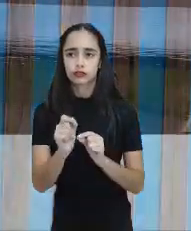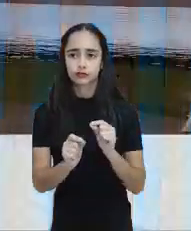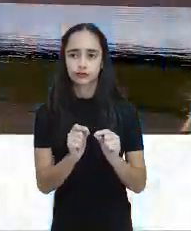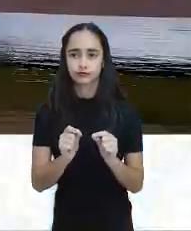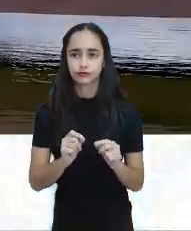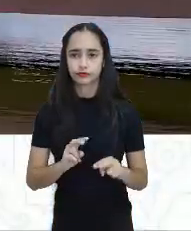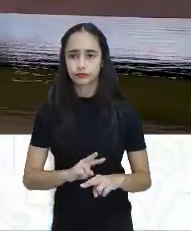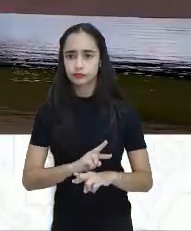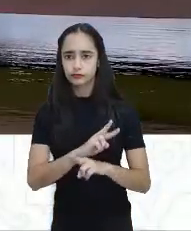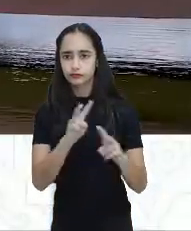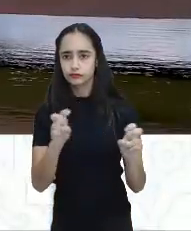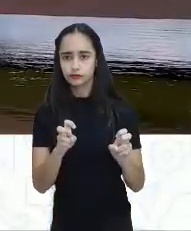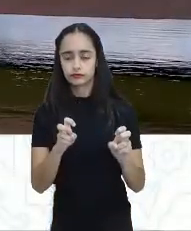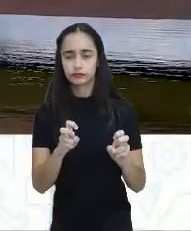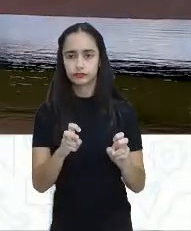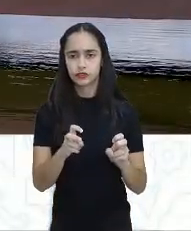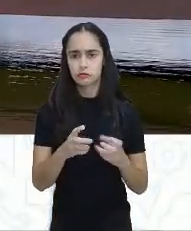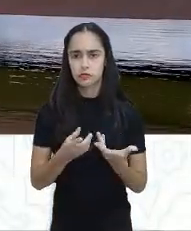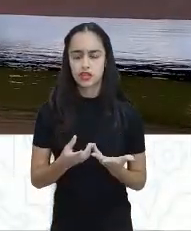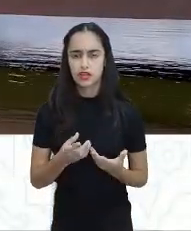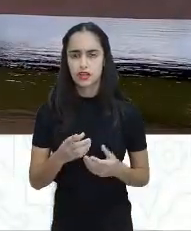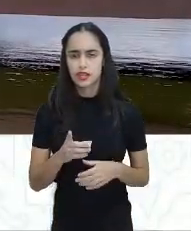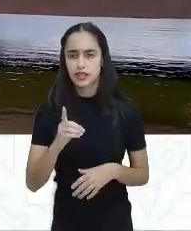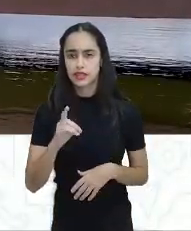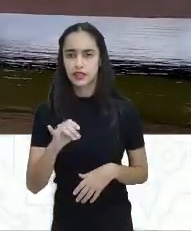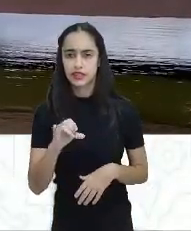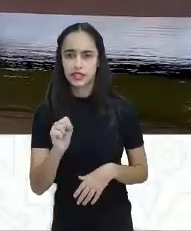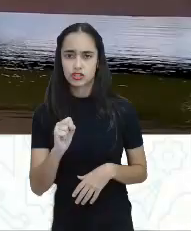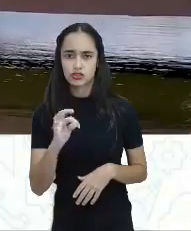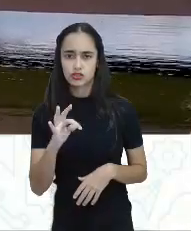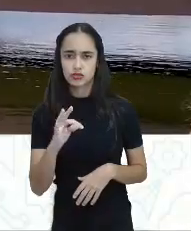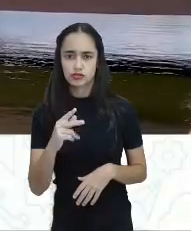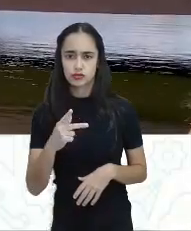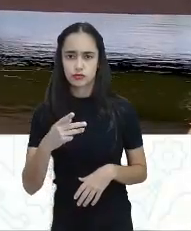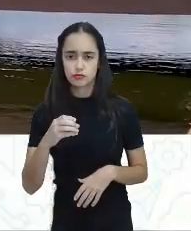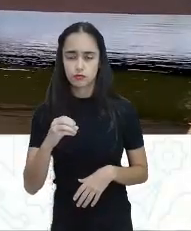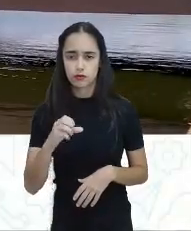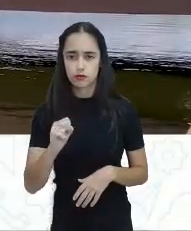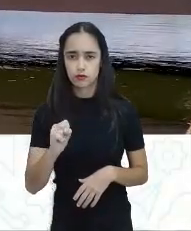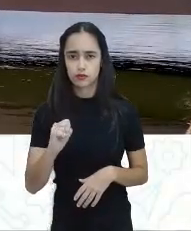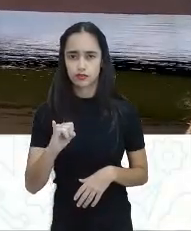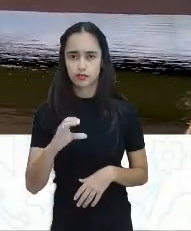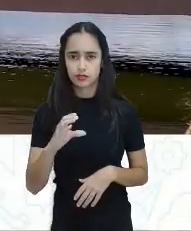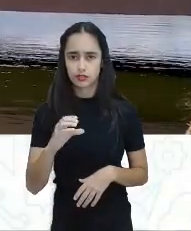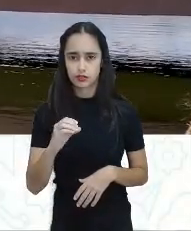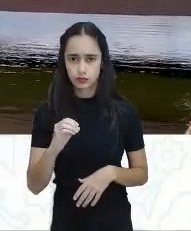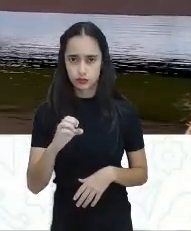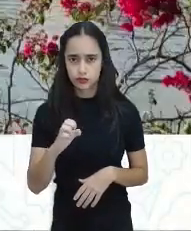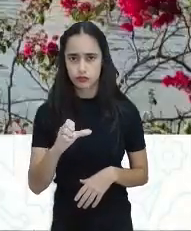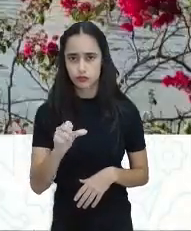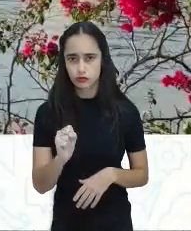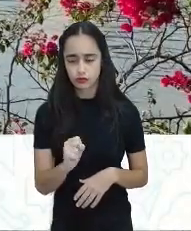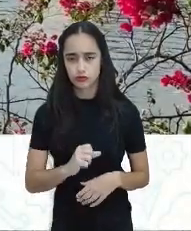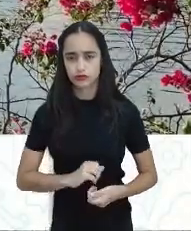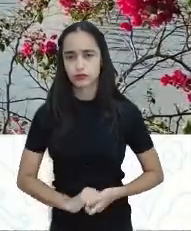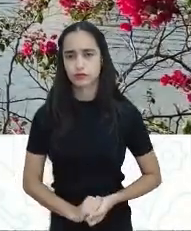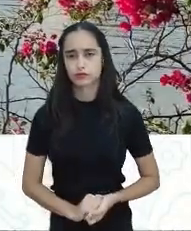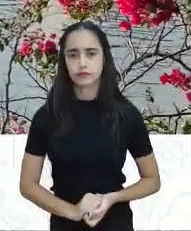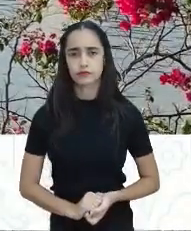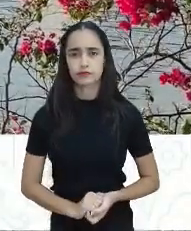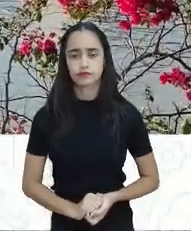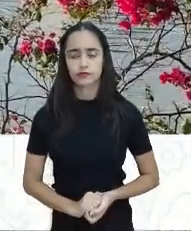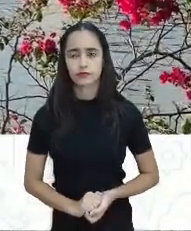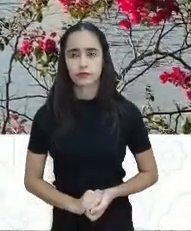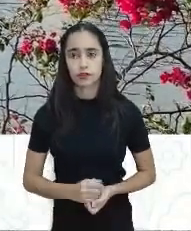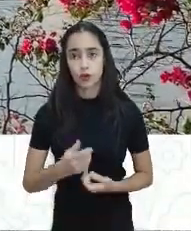disposições gerais. Então, suas estruturas têm 5 capítulos, né? Sua estrutura tem 5 capítulos, ok?